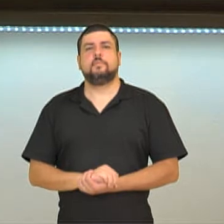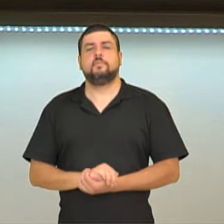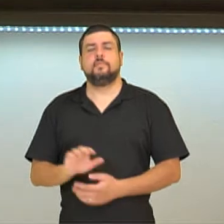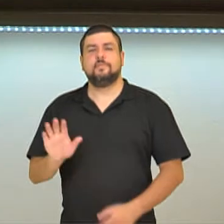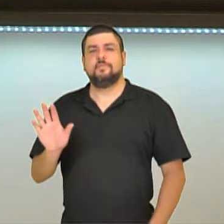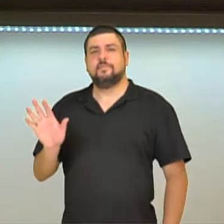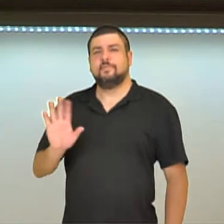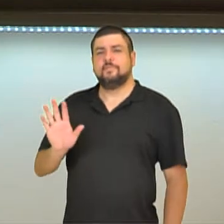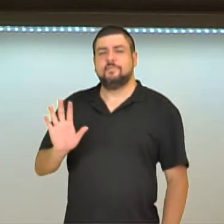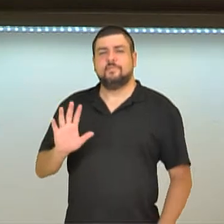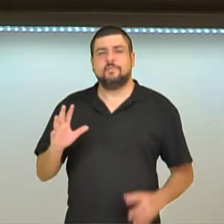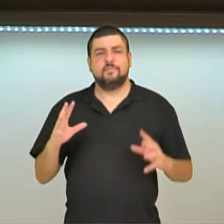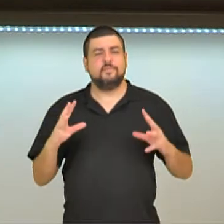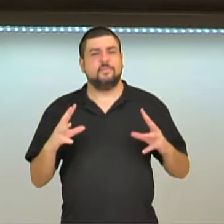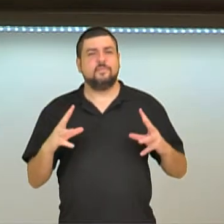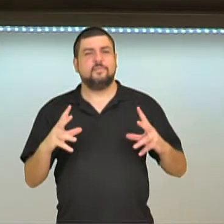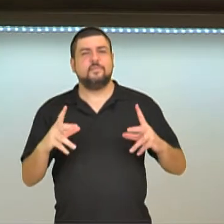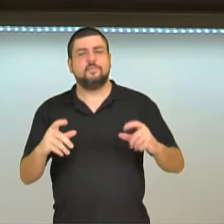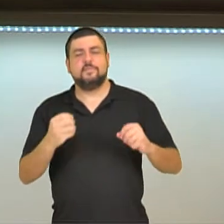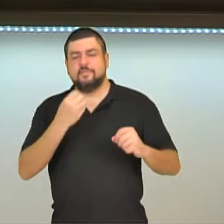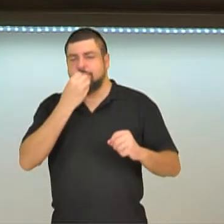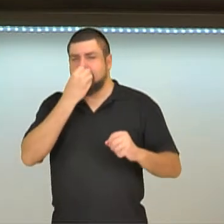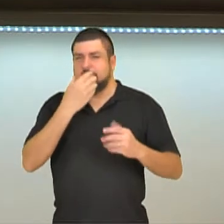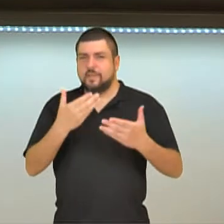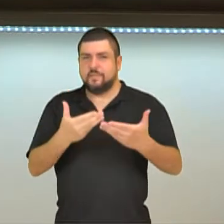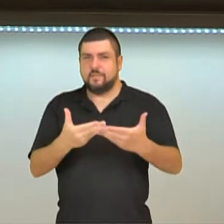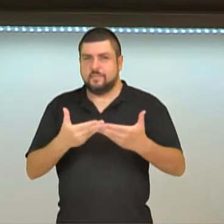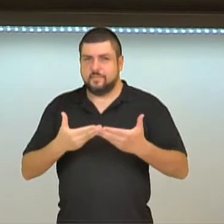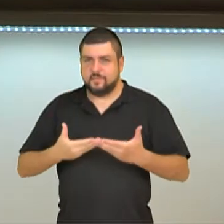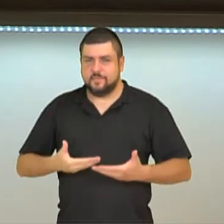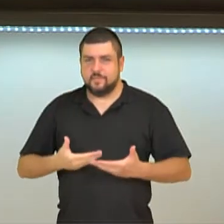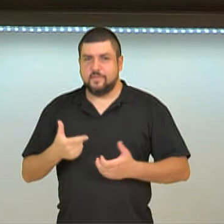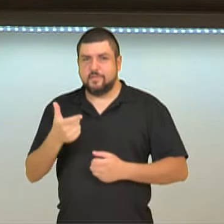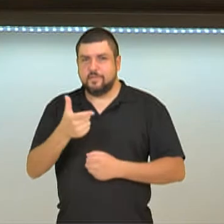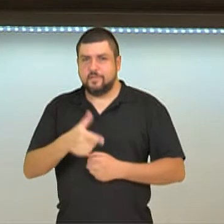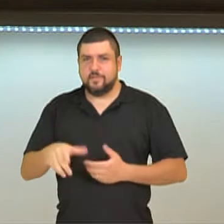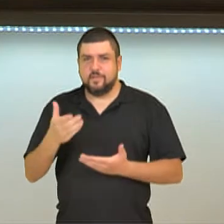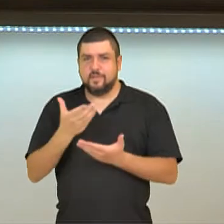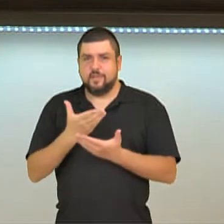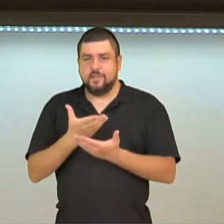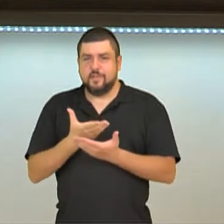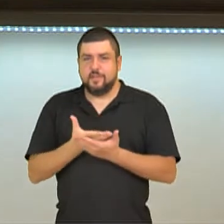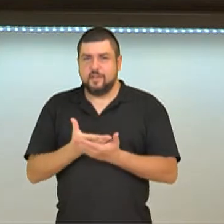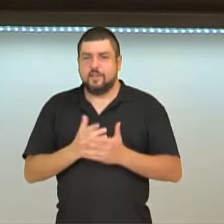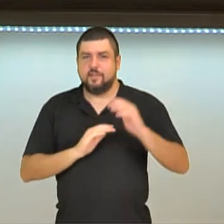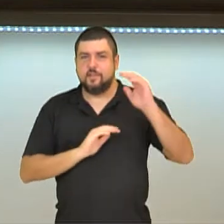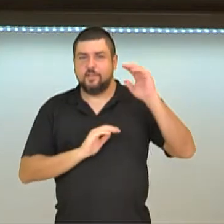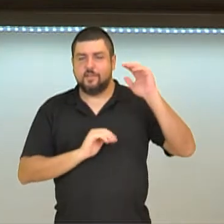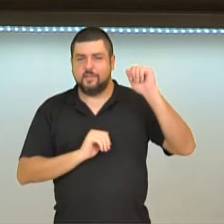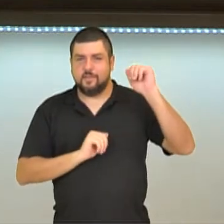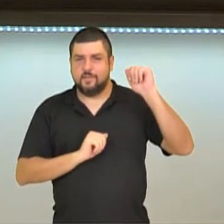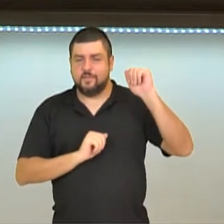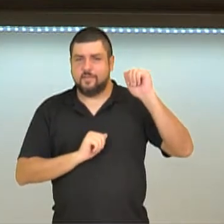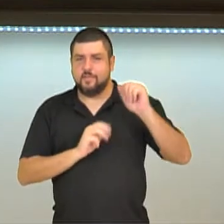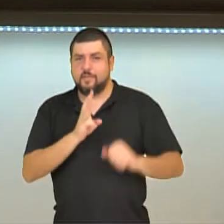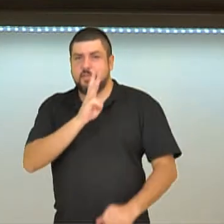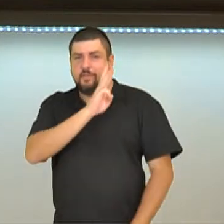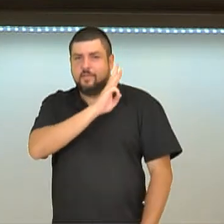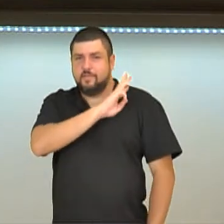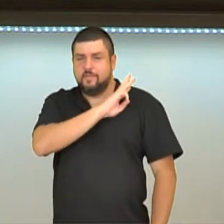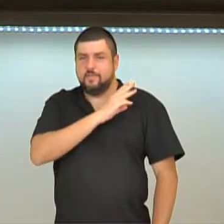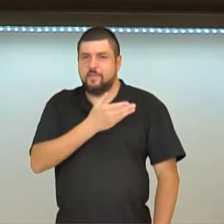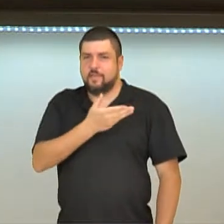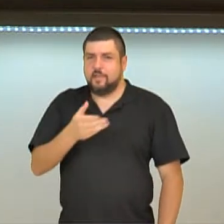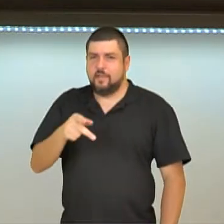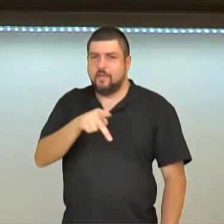que tal, chicos e chicas? Sejam bem-vindos a mais uma aula de língua espanhola, terceira série,